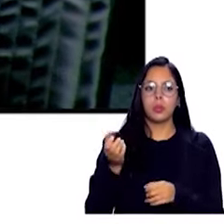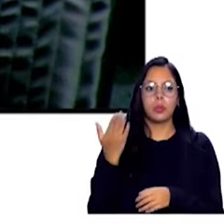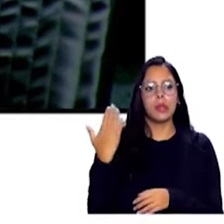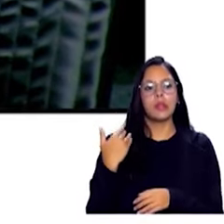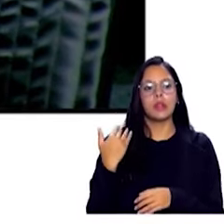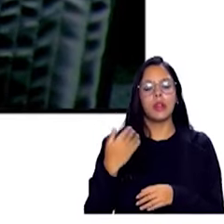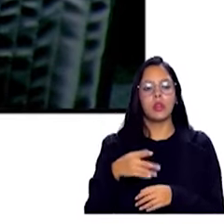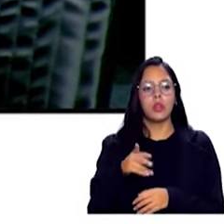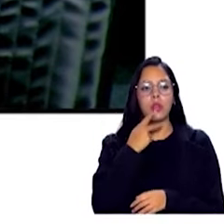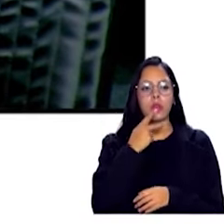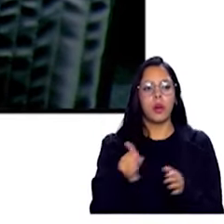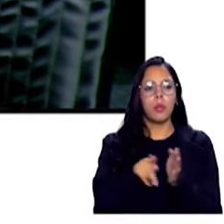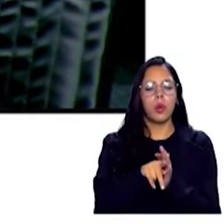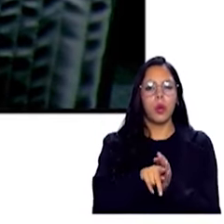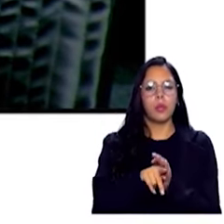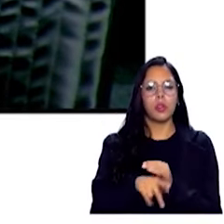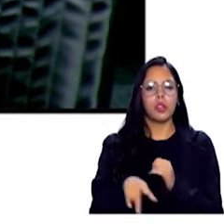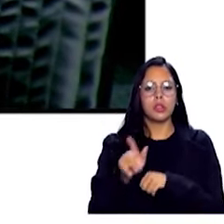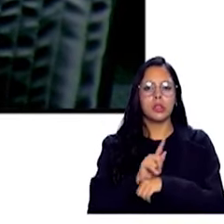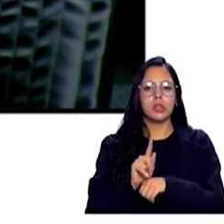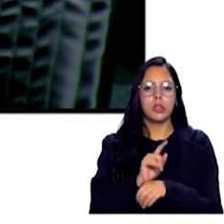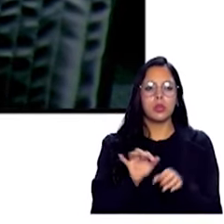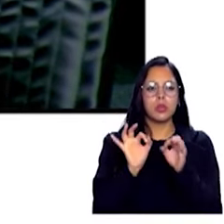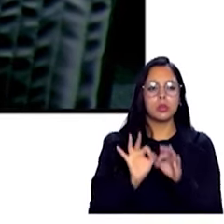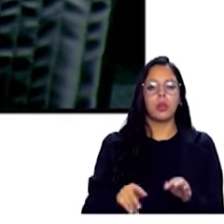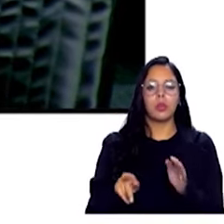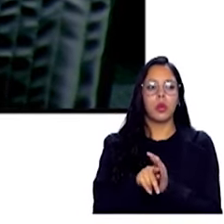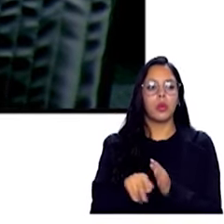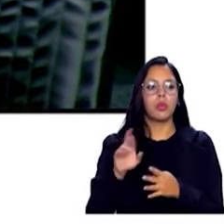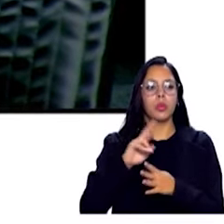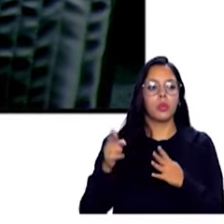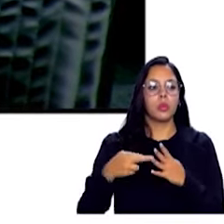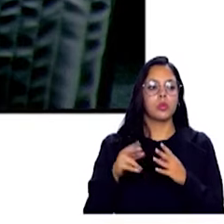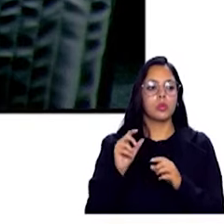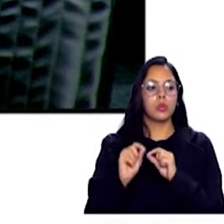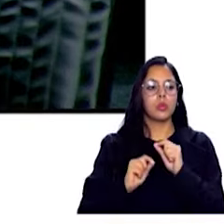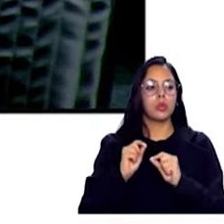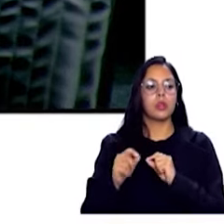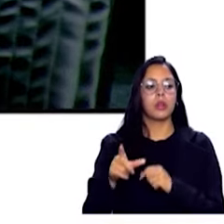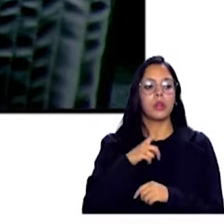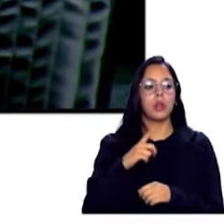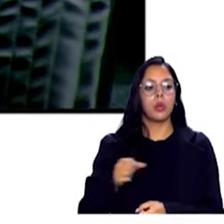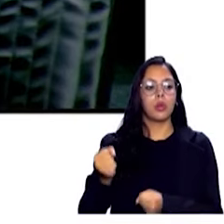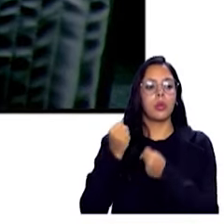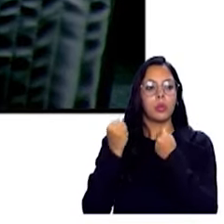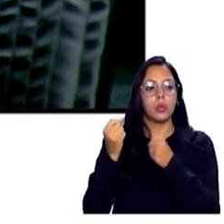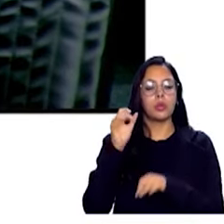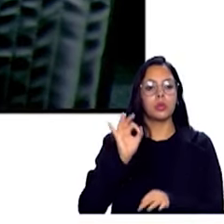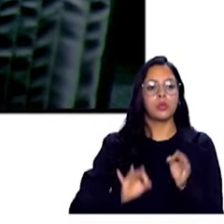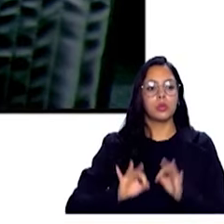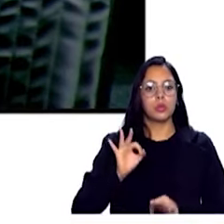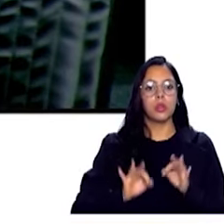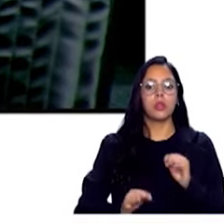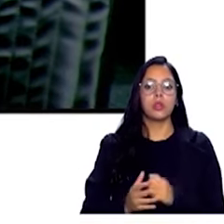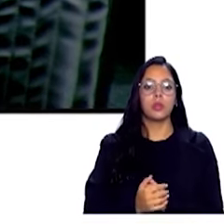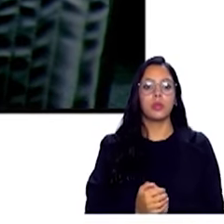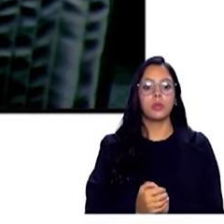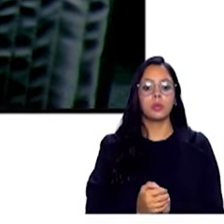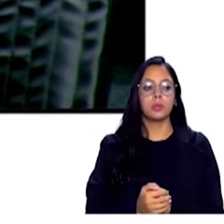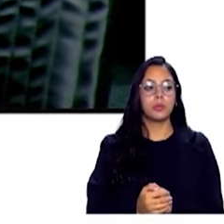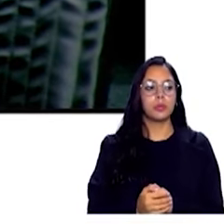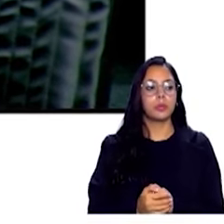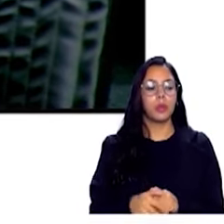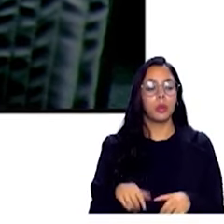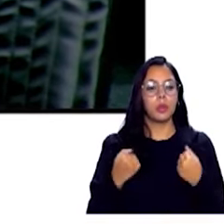recurso dizia que quem sabe nós não devamos pensar que o poder judiciário não deva ser a alguma coisa de acesso